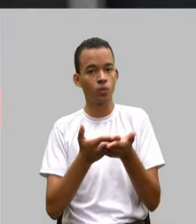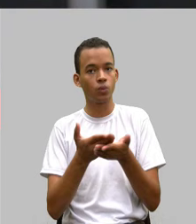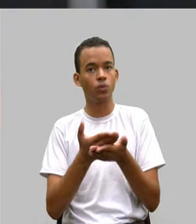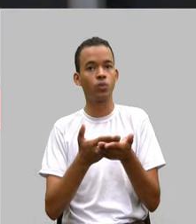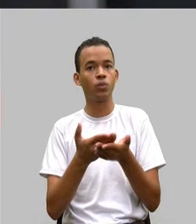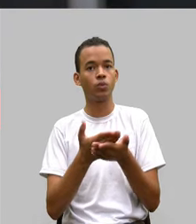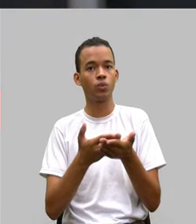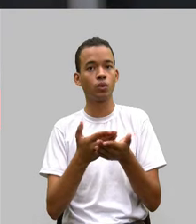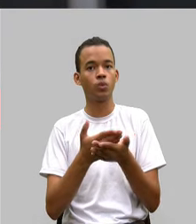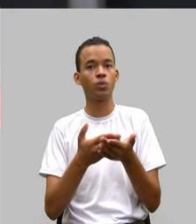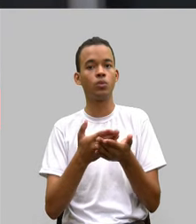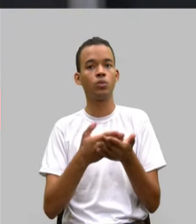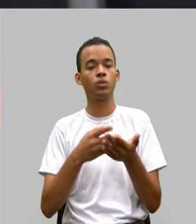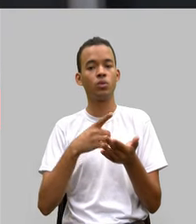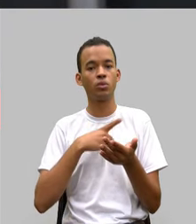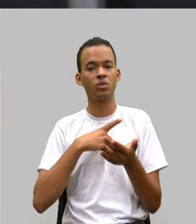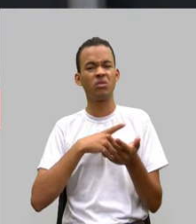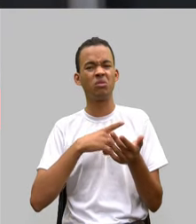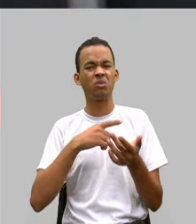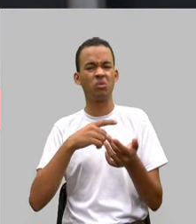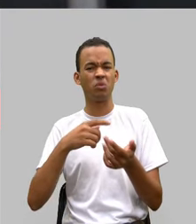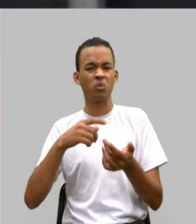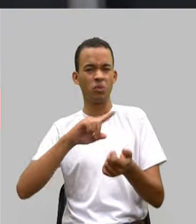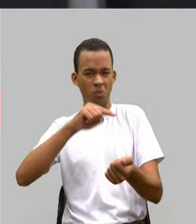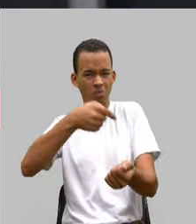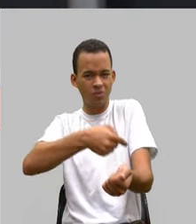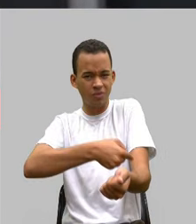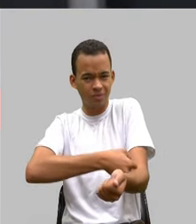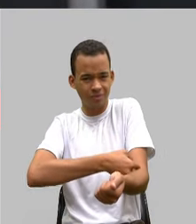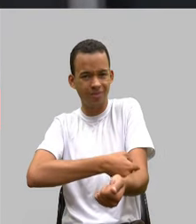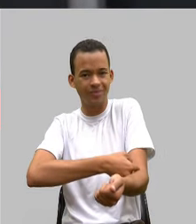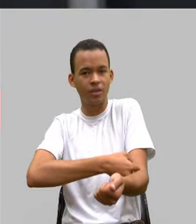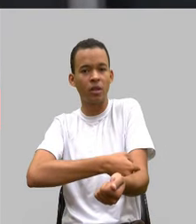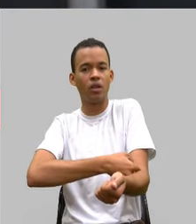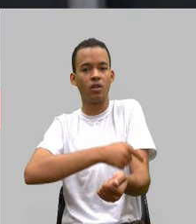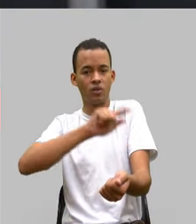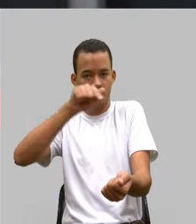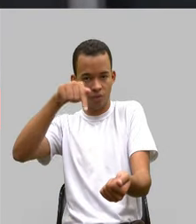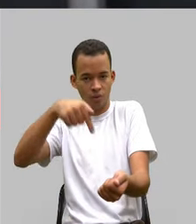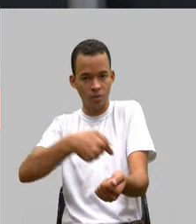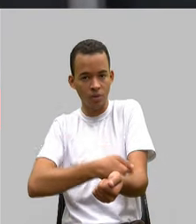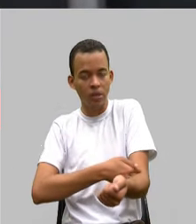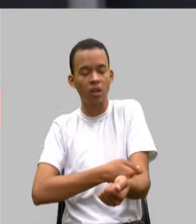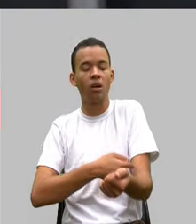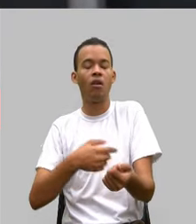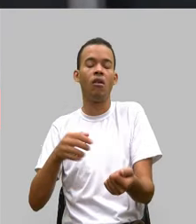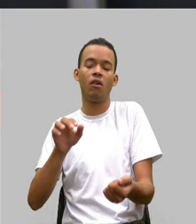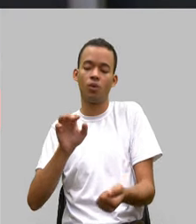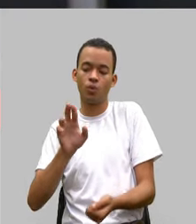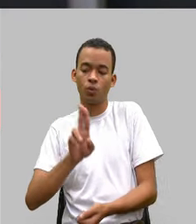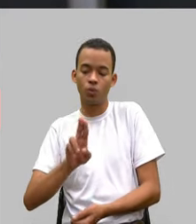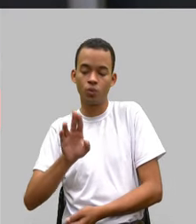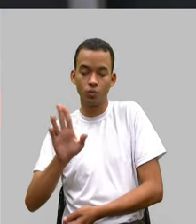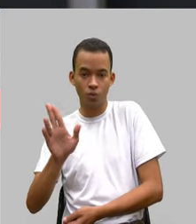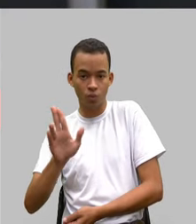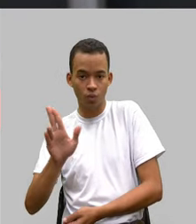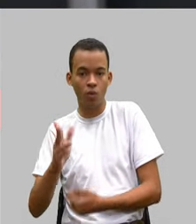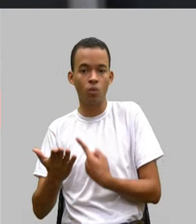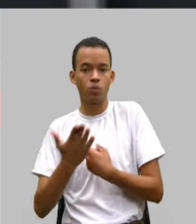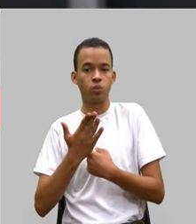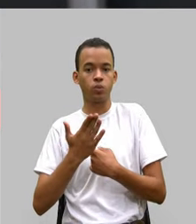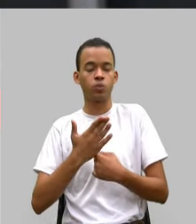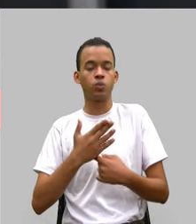que são causados pela quimioterapia nas demências nas dores crônicas nas neuropatias artrites